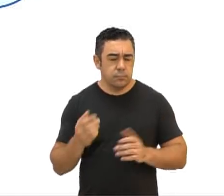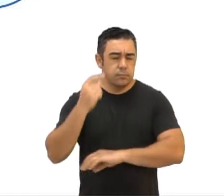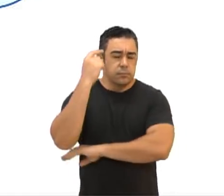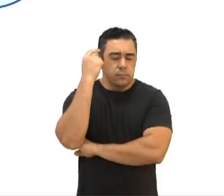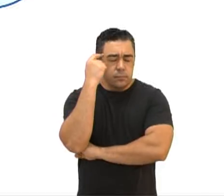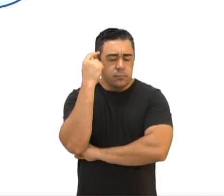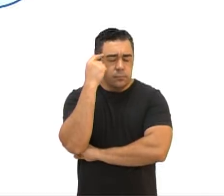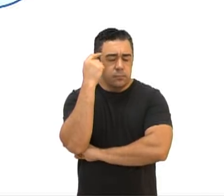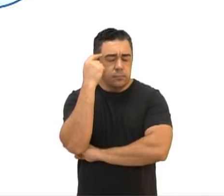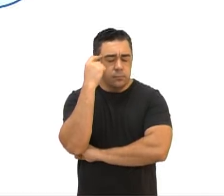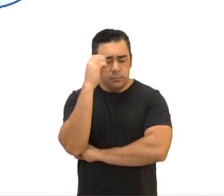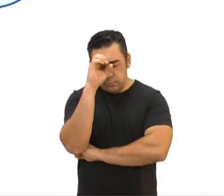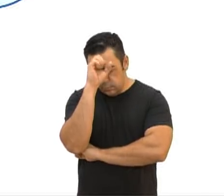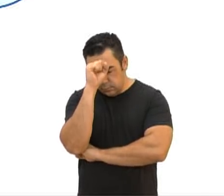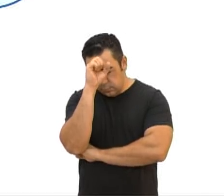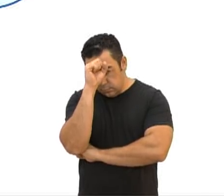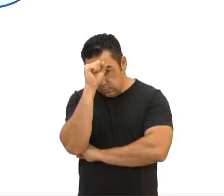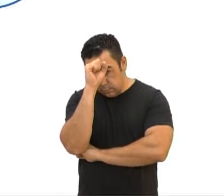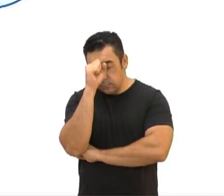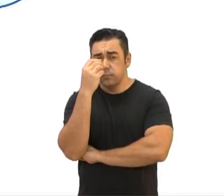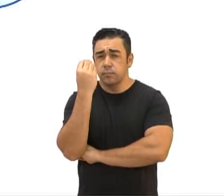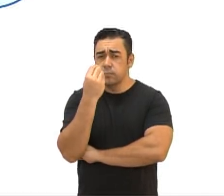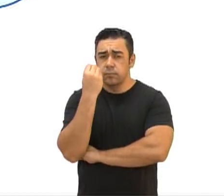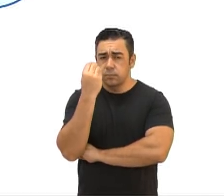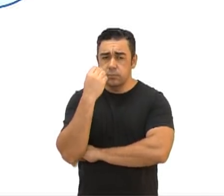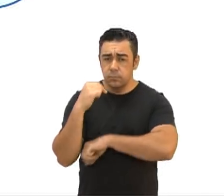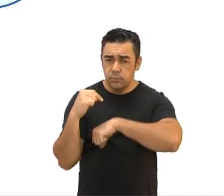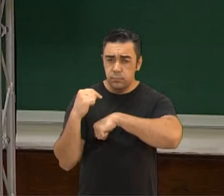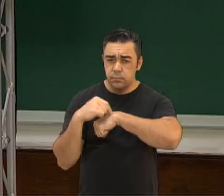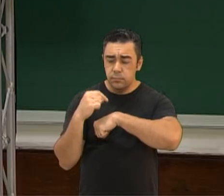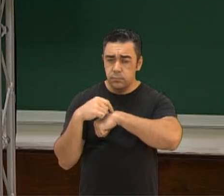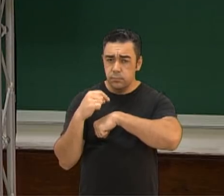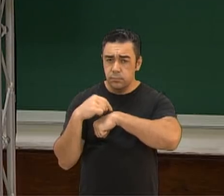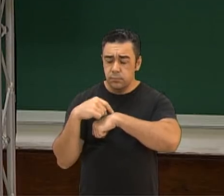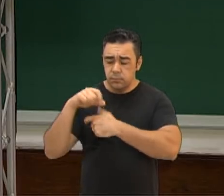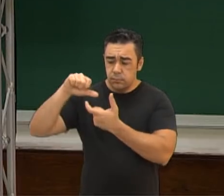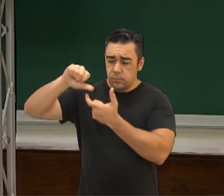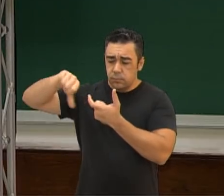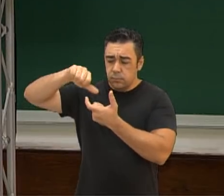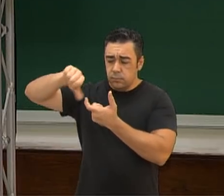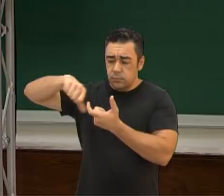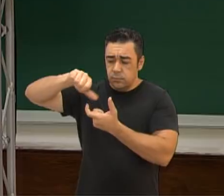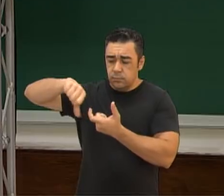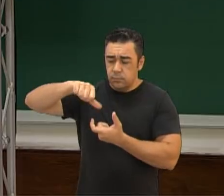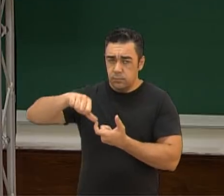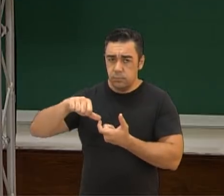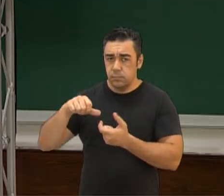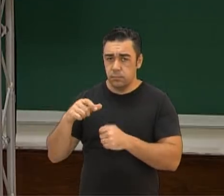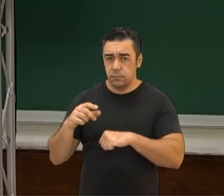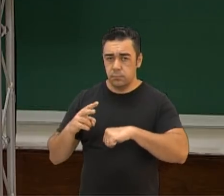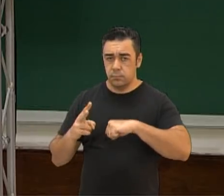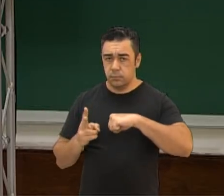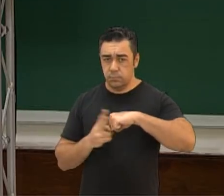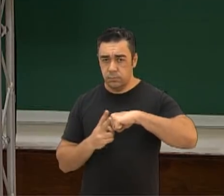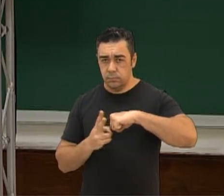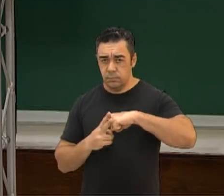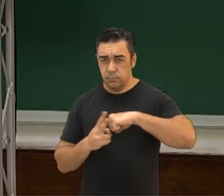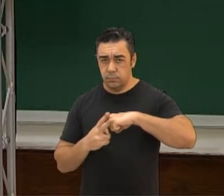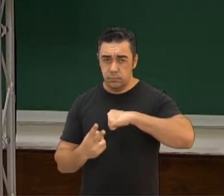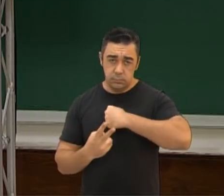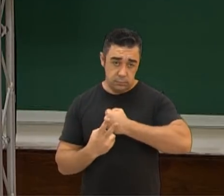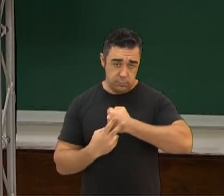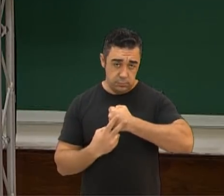quando a gente aprendeu sobre tempos verbais. Em que tempo será que esse verbo aqui está conjugado,